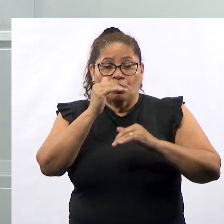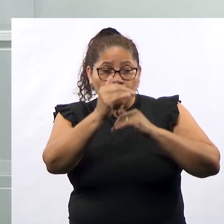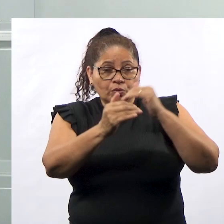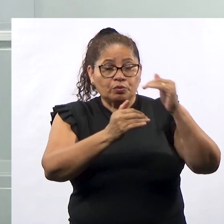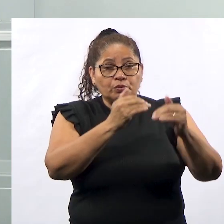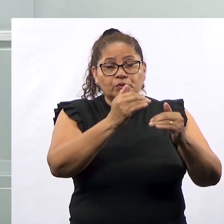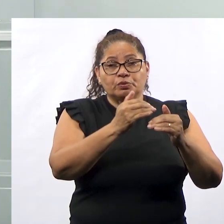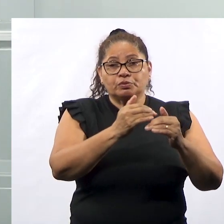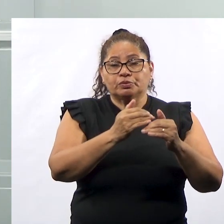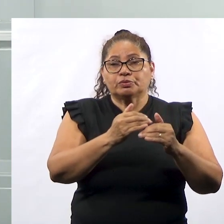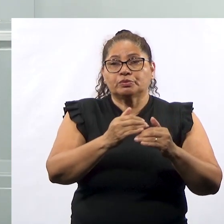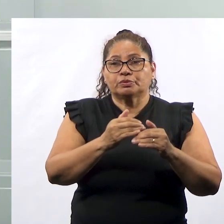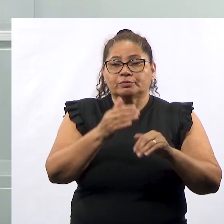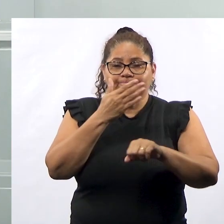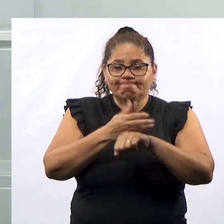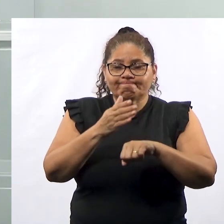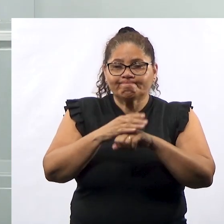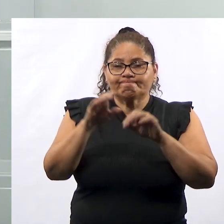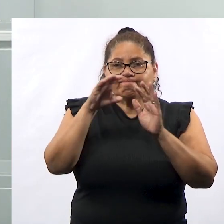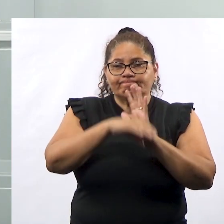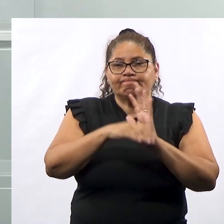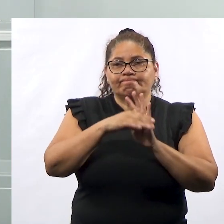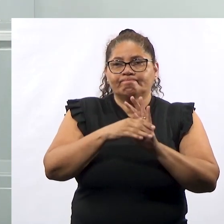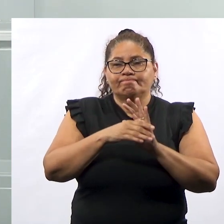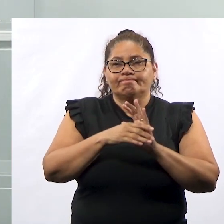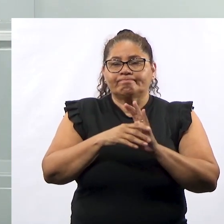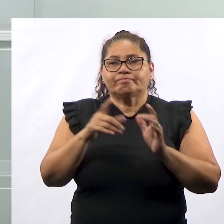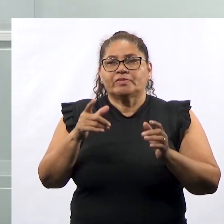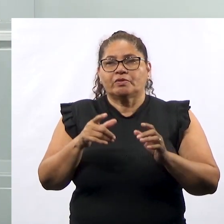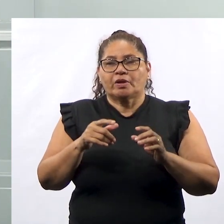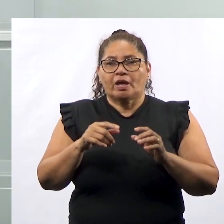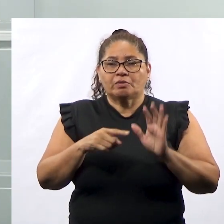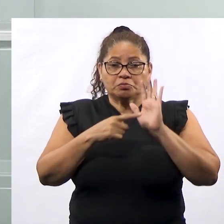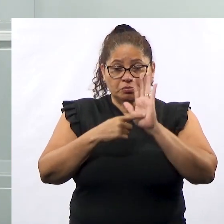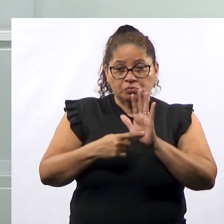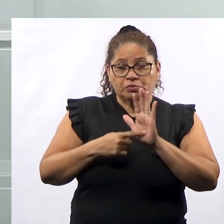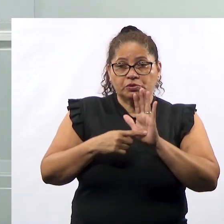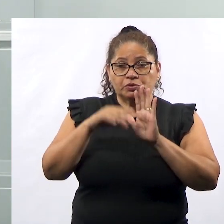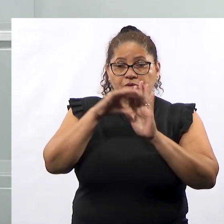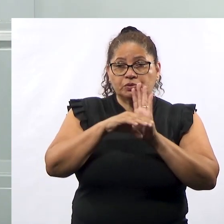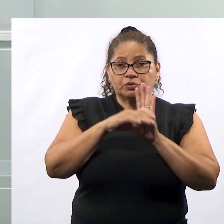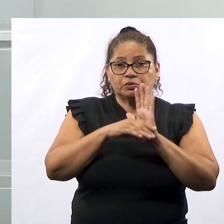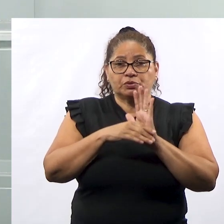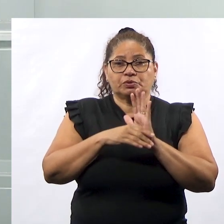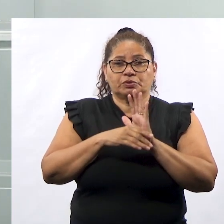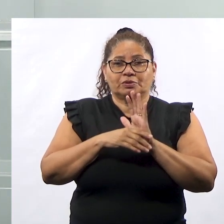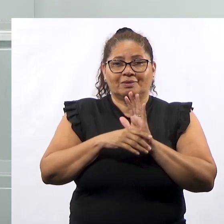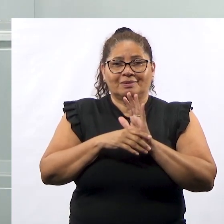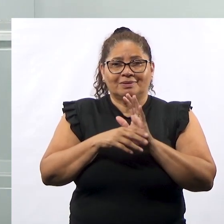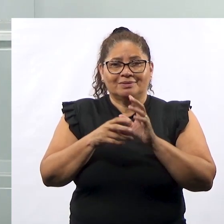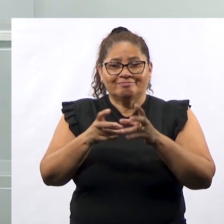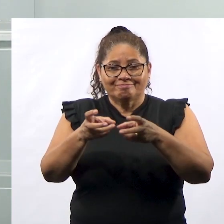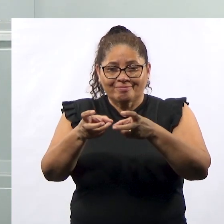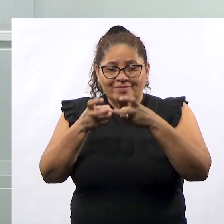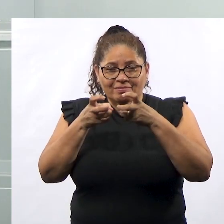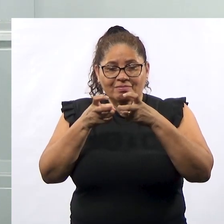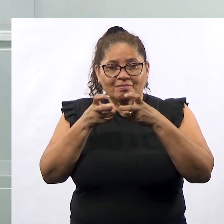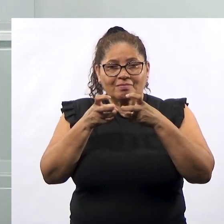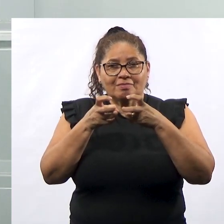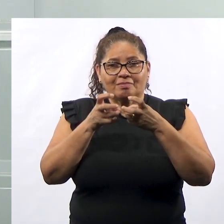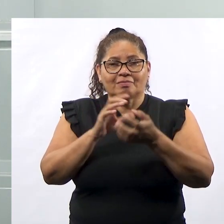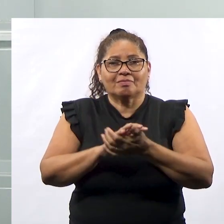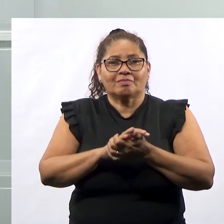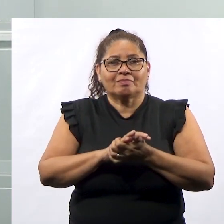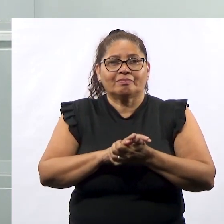processo e praxe, não somente como um conceito, mas eu quero destacar que nesse conceito de Sacristã, o que me chamou a atenção